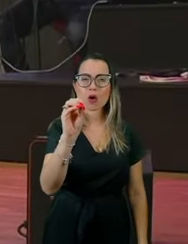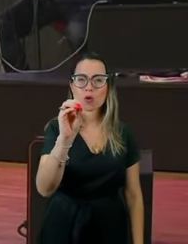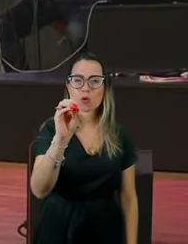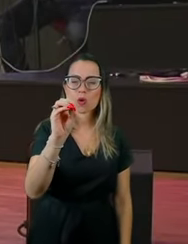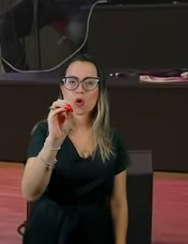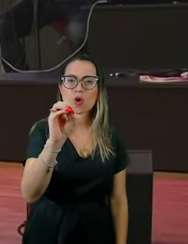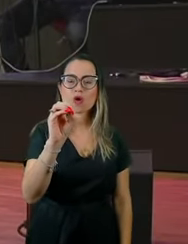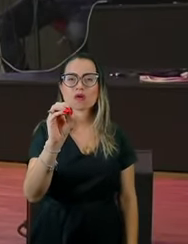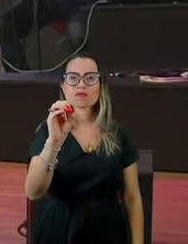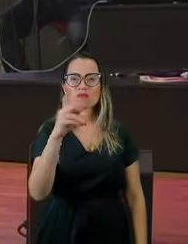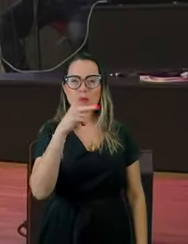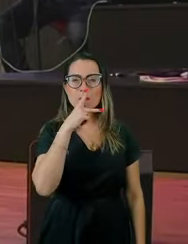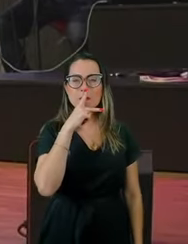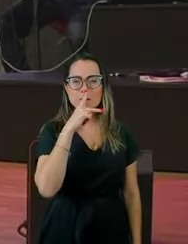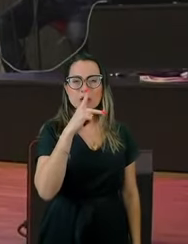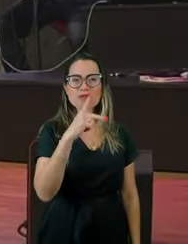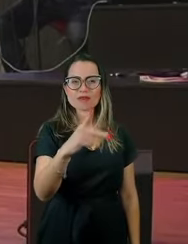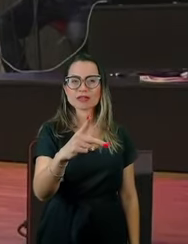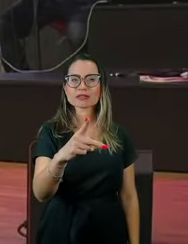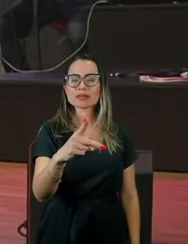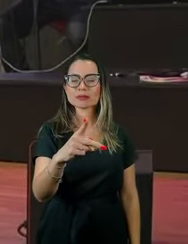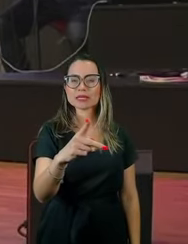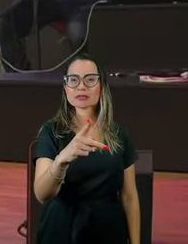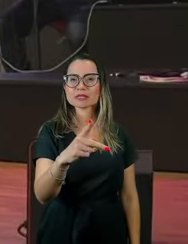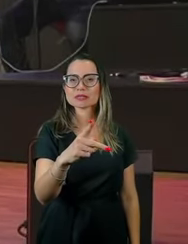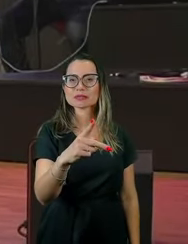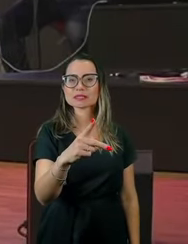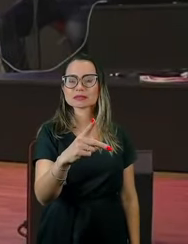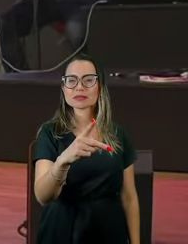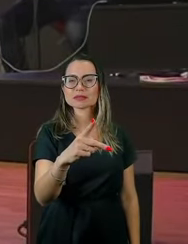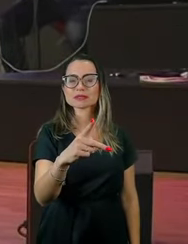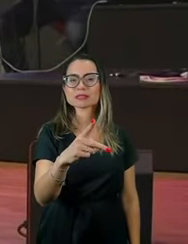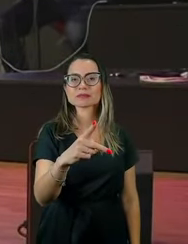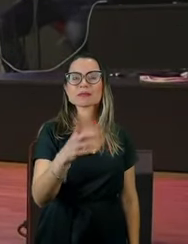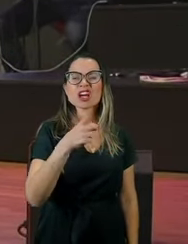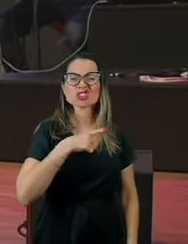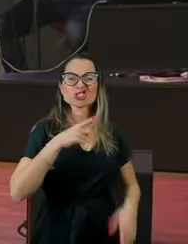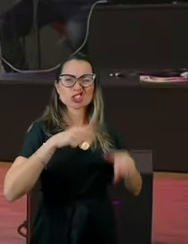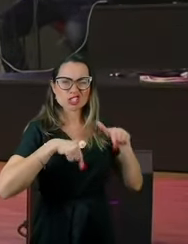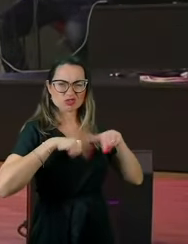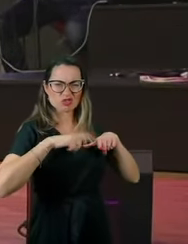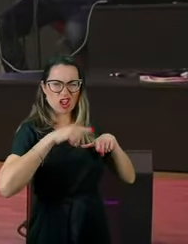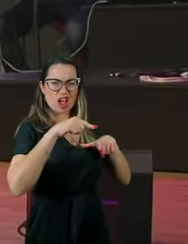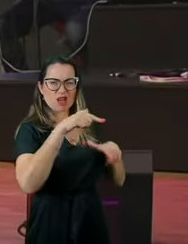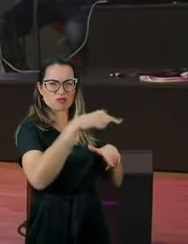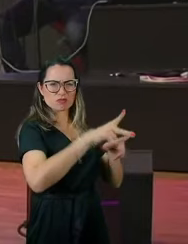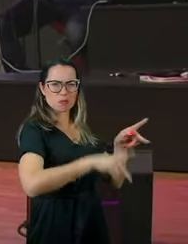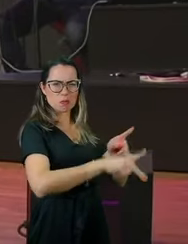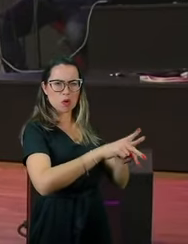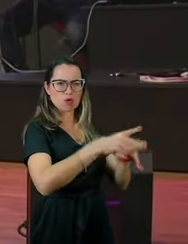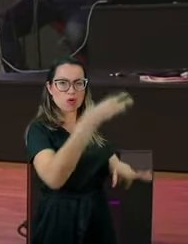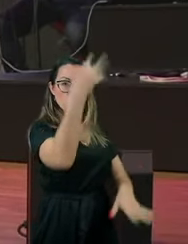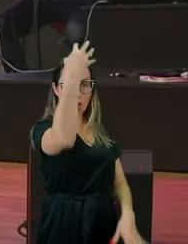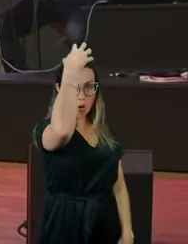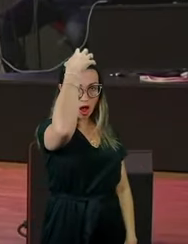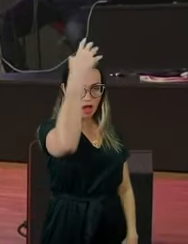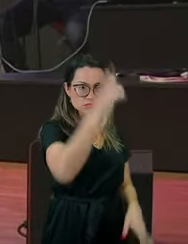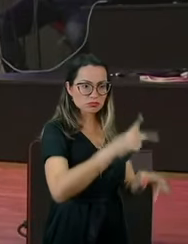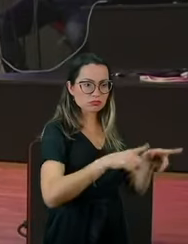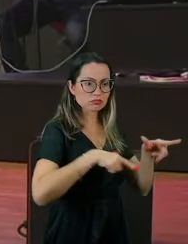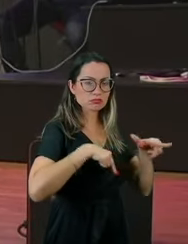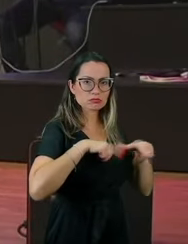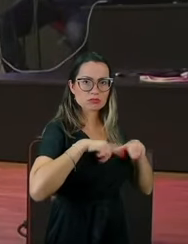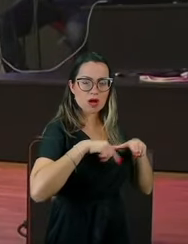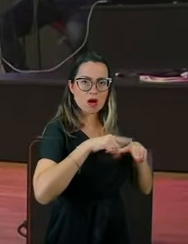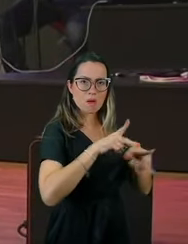que começou a se assustar muito com Israel. Gente, mas o povo de Israel, apesar de ser numeroso, era um povo muito sofrido, muito pobre. Um